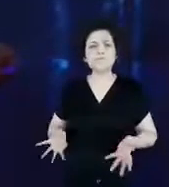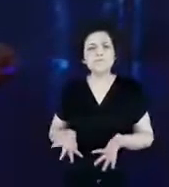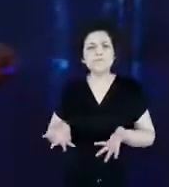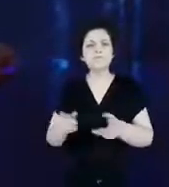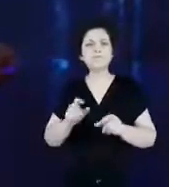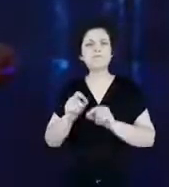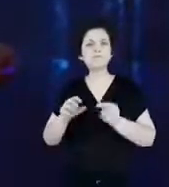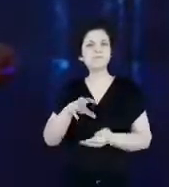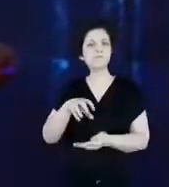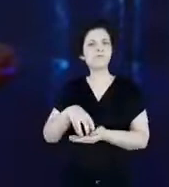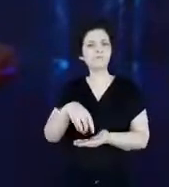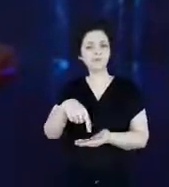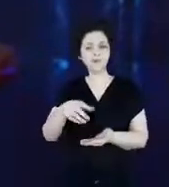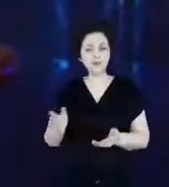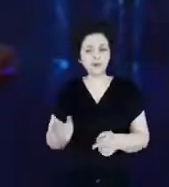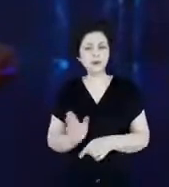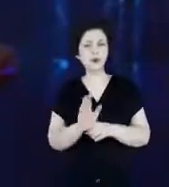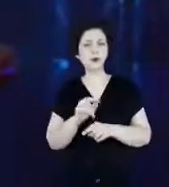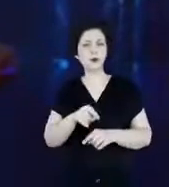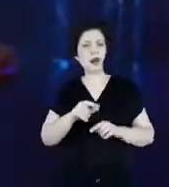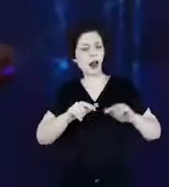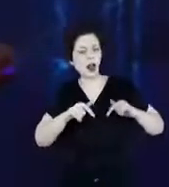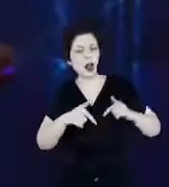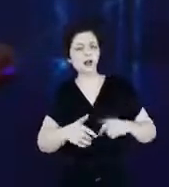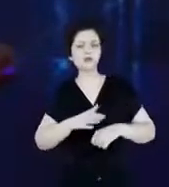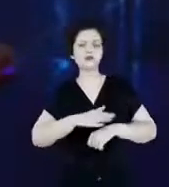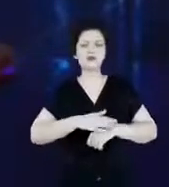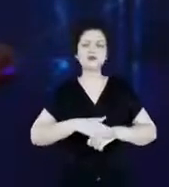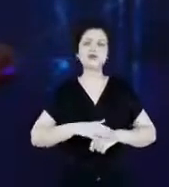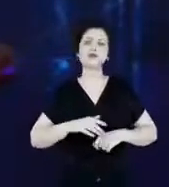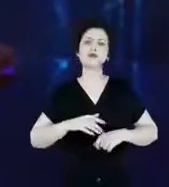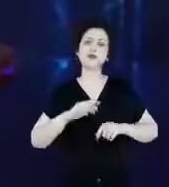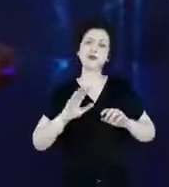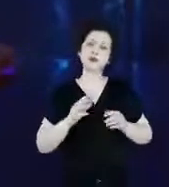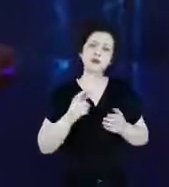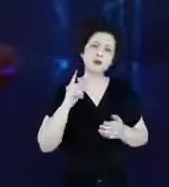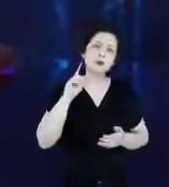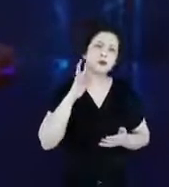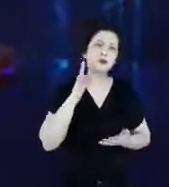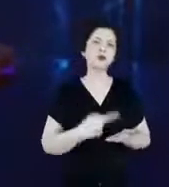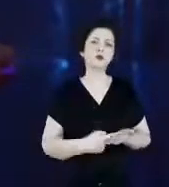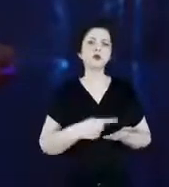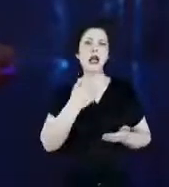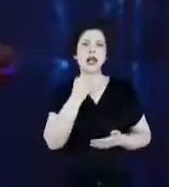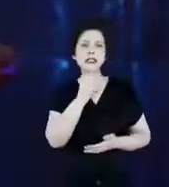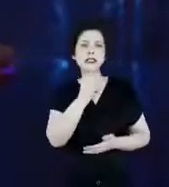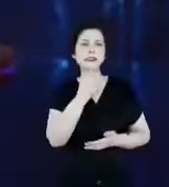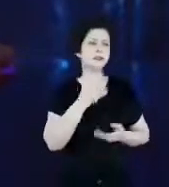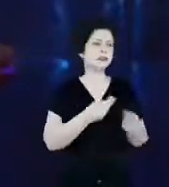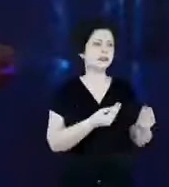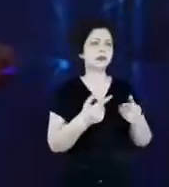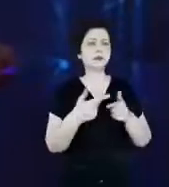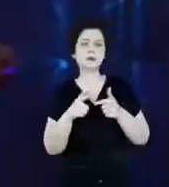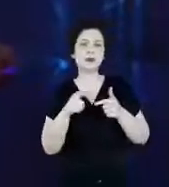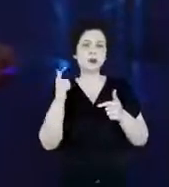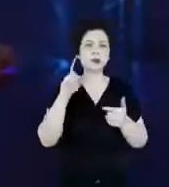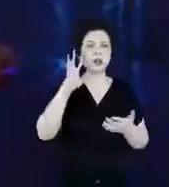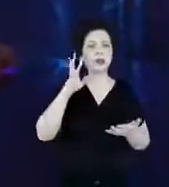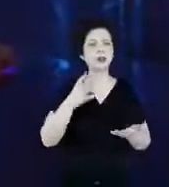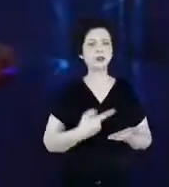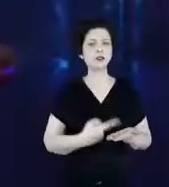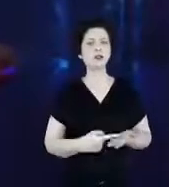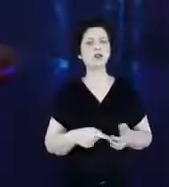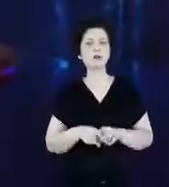uma instituição proativa na busca da solução dos problemas energéticos do país, diante de uma crise que